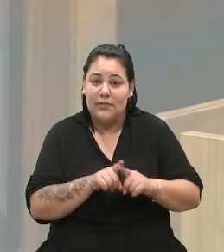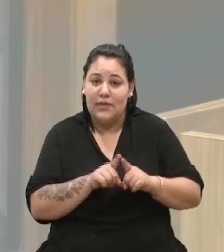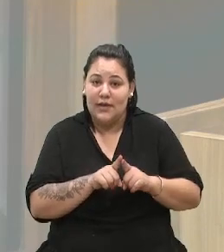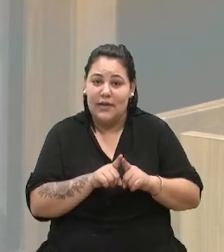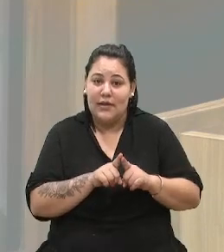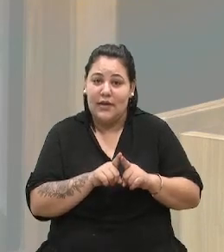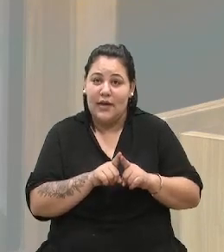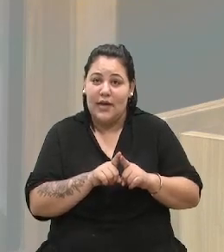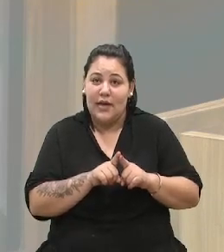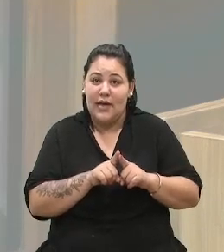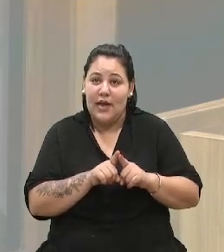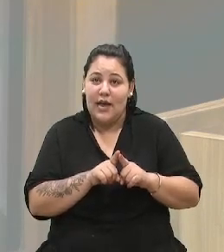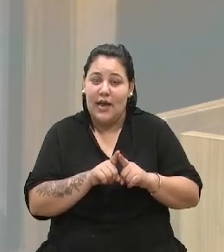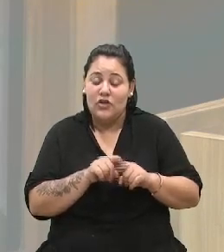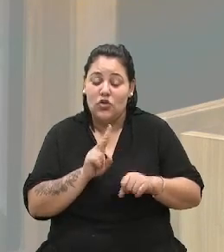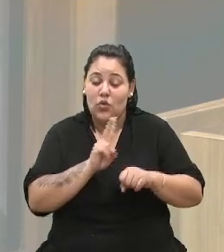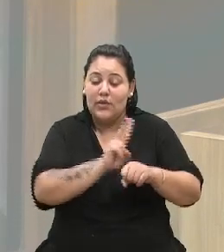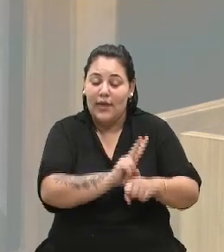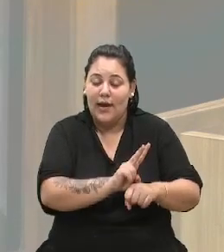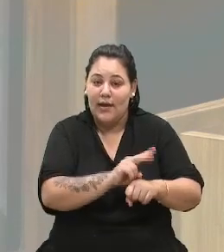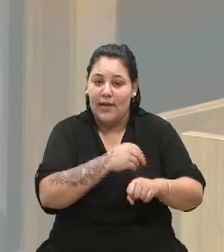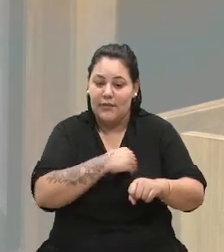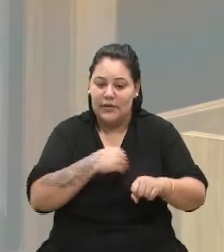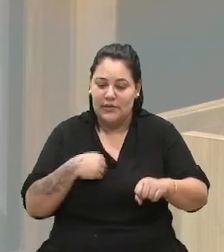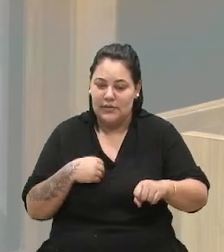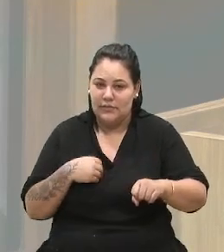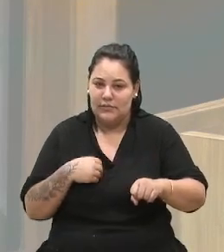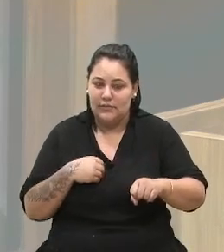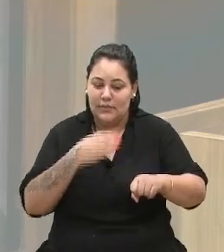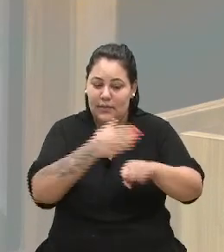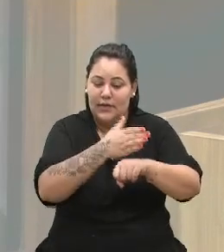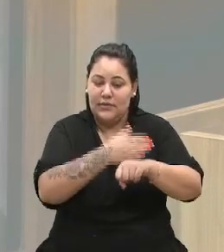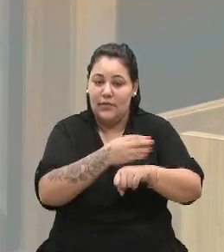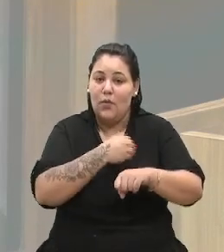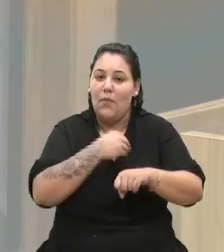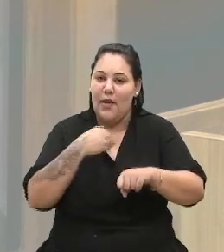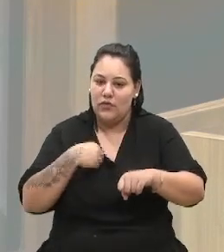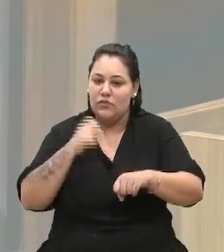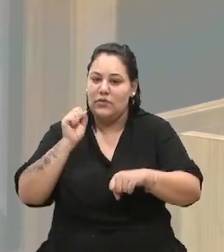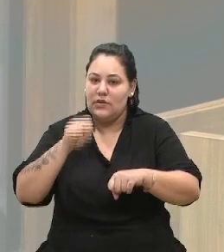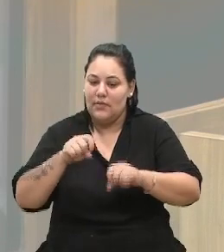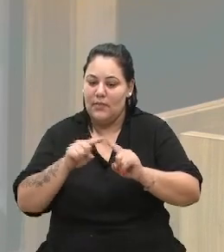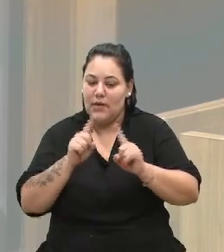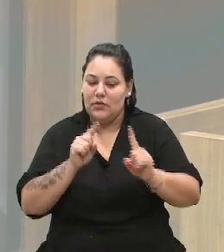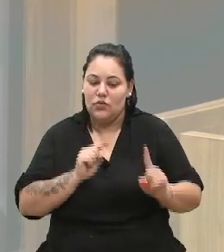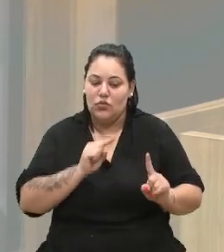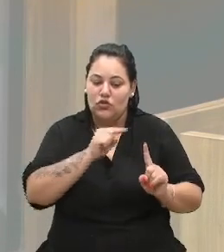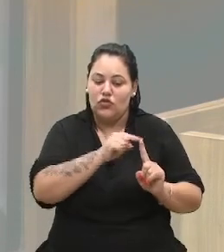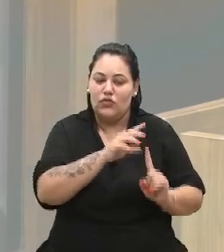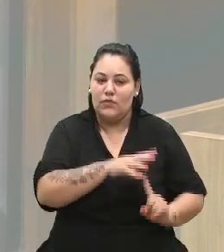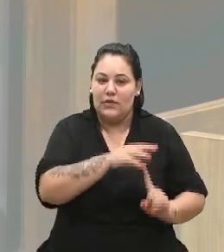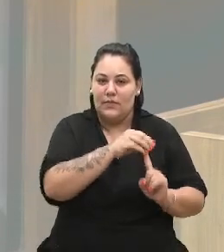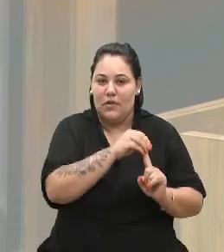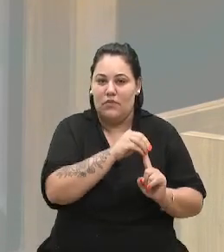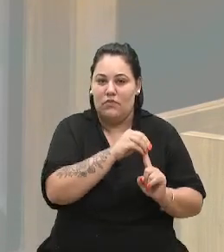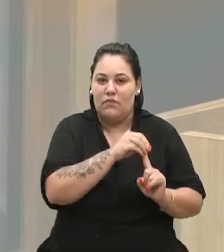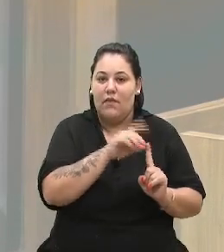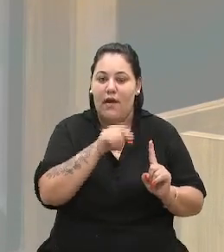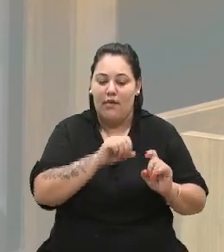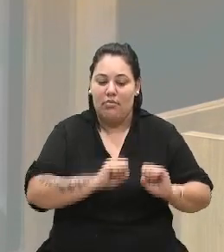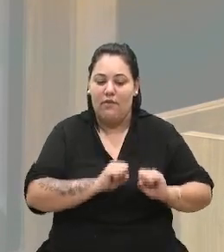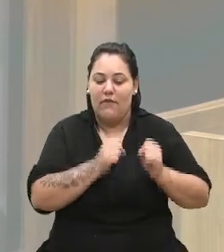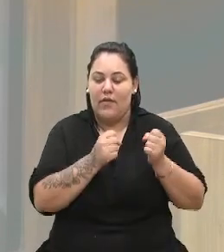boa medicina. Ele é composto por médicos, mas o nosso grande objetivo, o nosso cerne, é